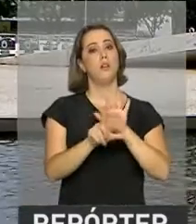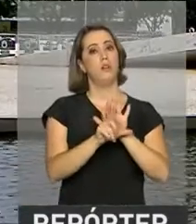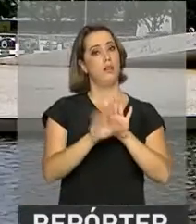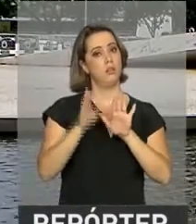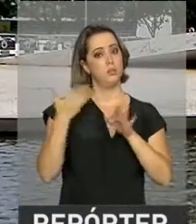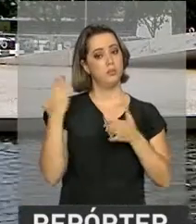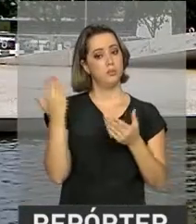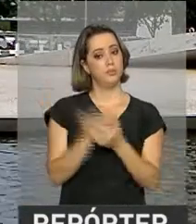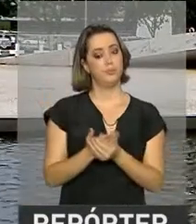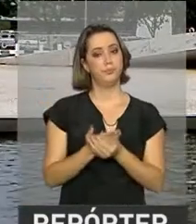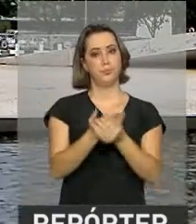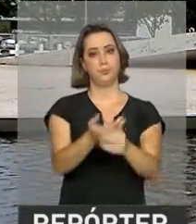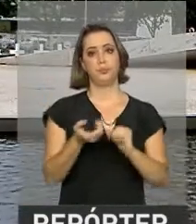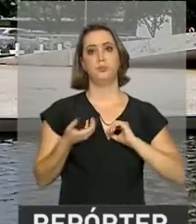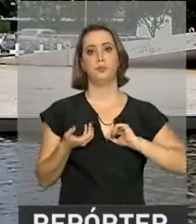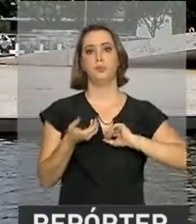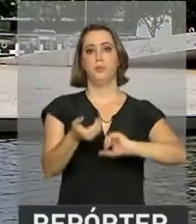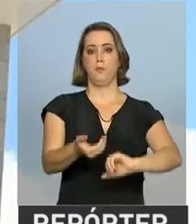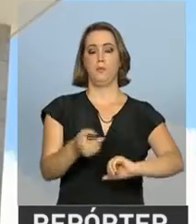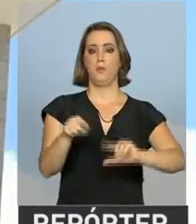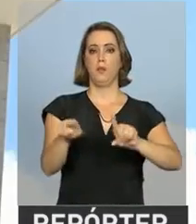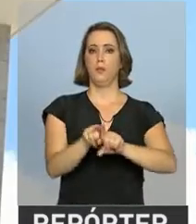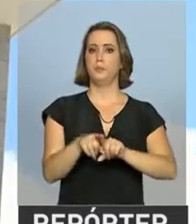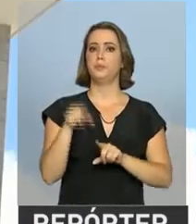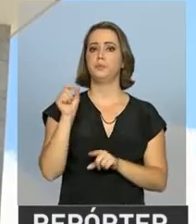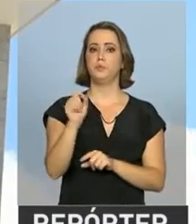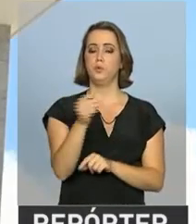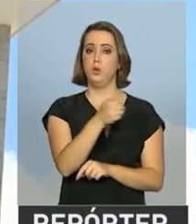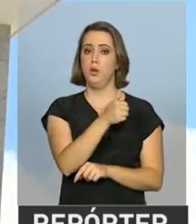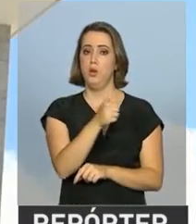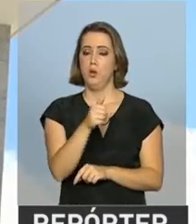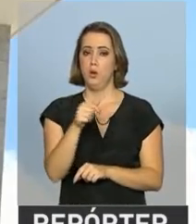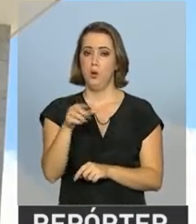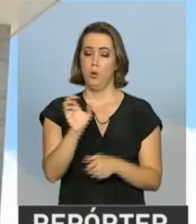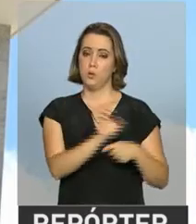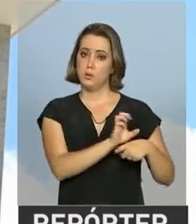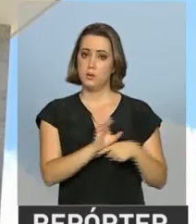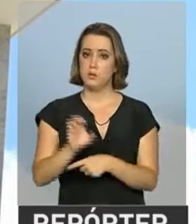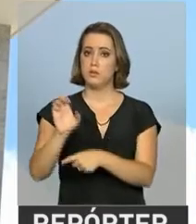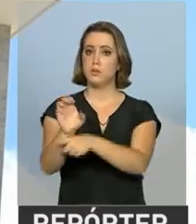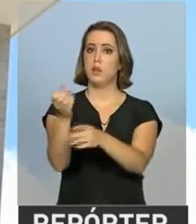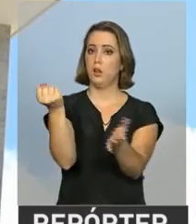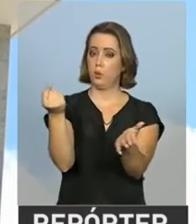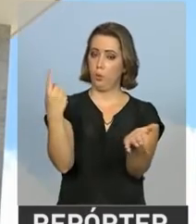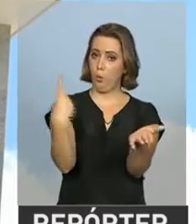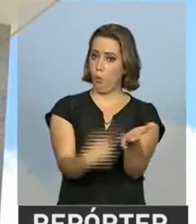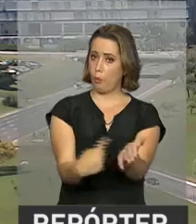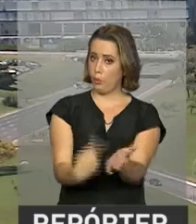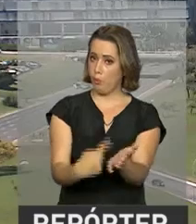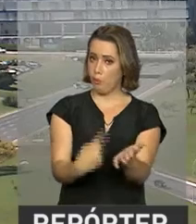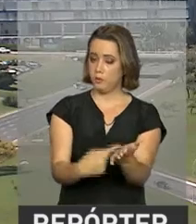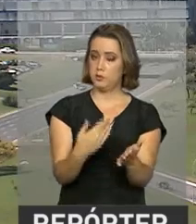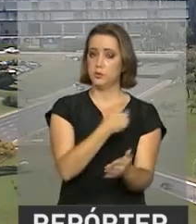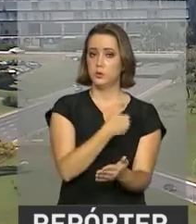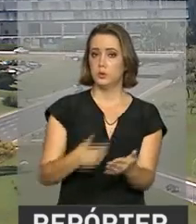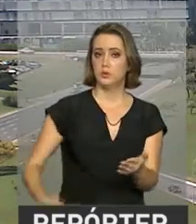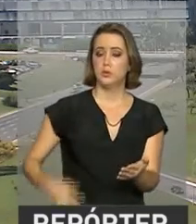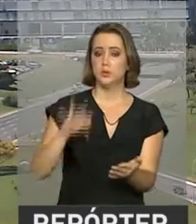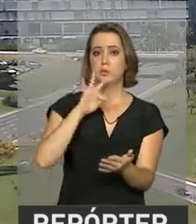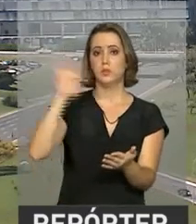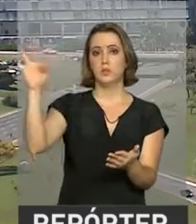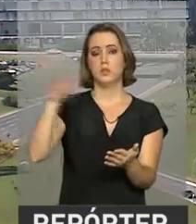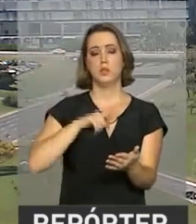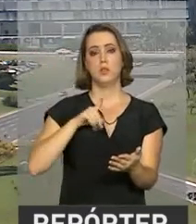enviado pelo governo ao congresso nacional a unidade da federação que firmaram acordo com o governo federal vai ter o pagamento da dívida com a união